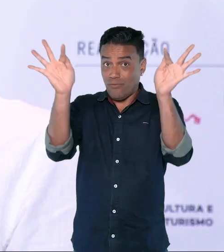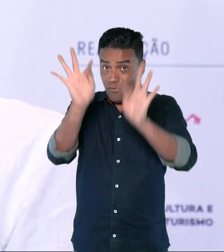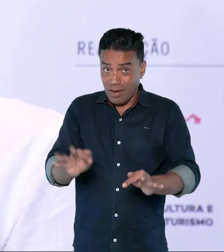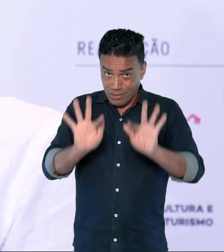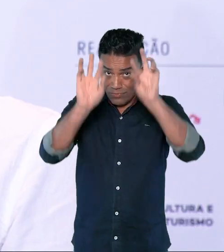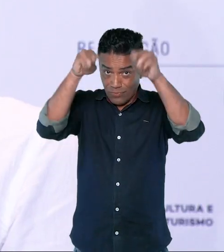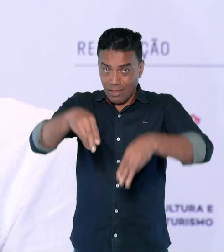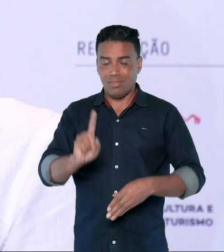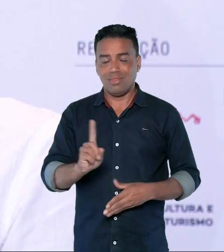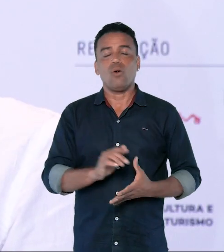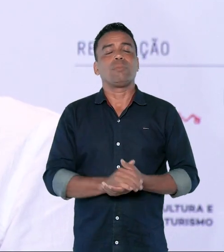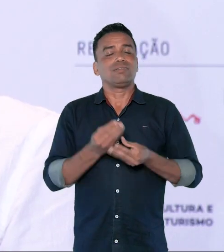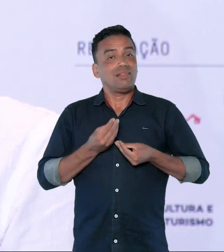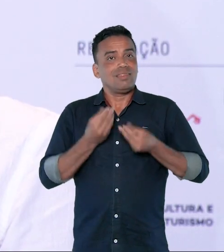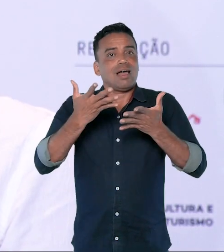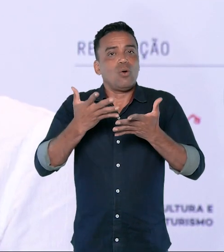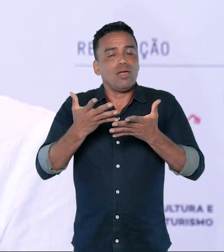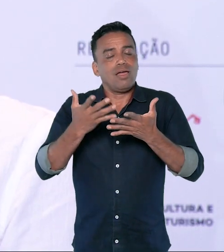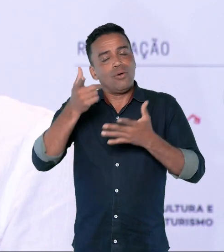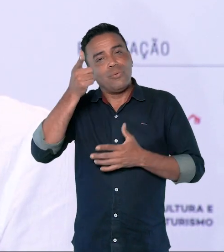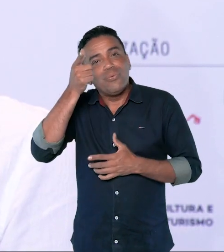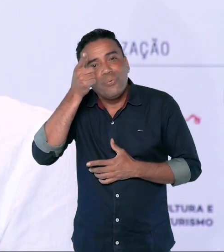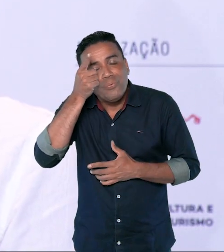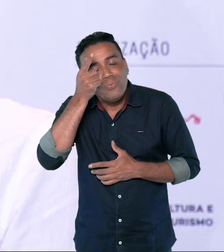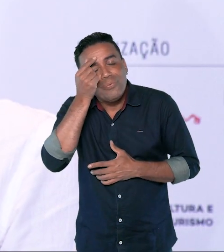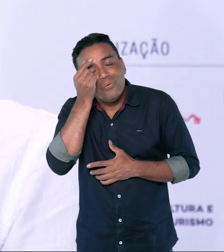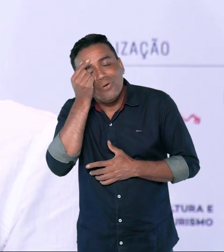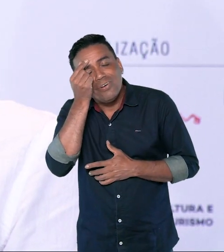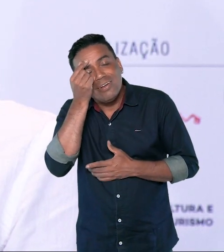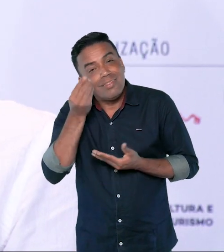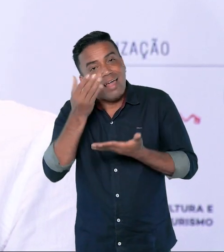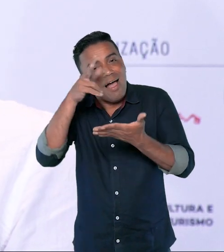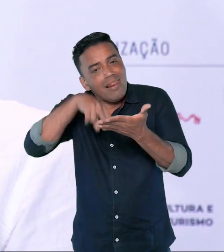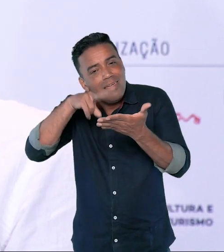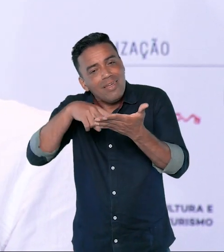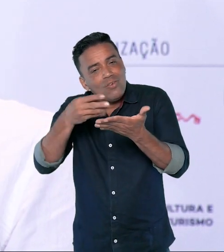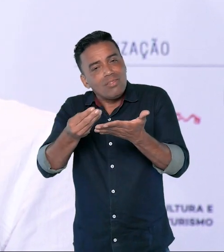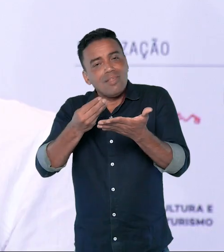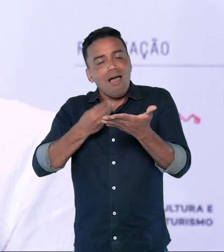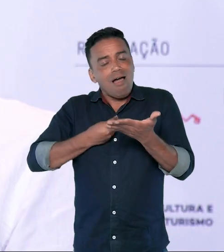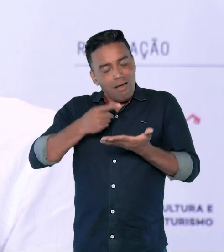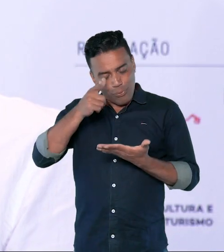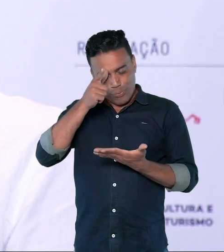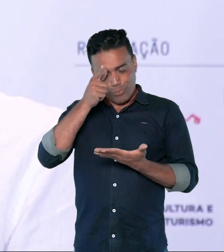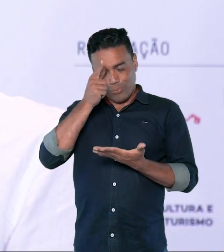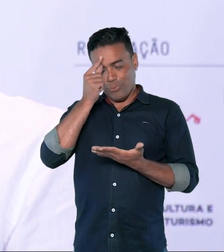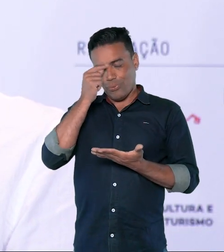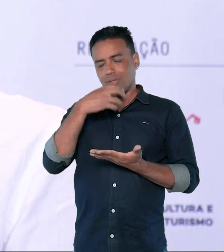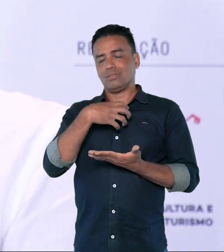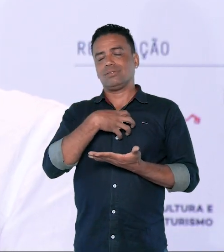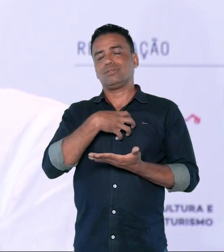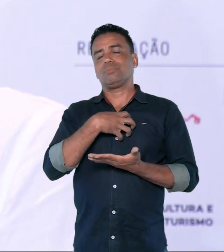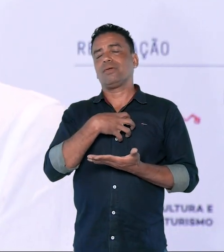ele te dá um refresco, ele te dá alguma coisa que você fica com aquele